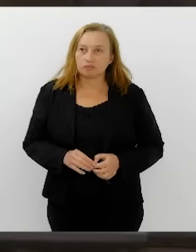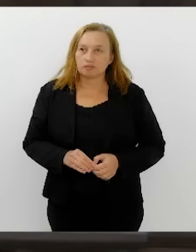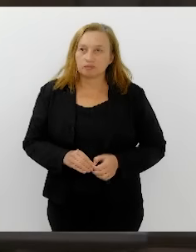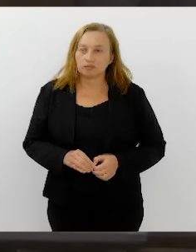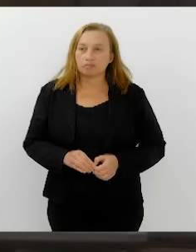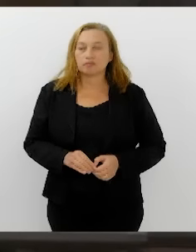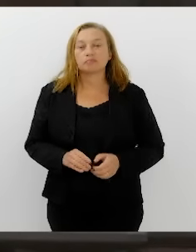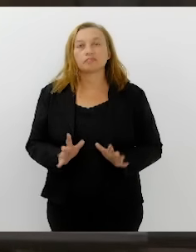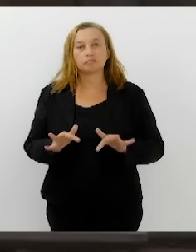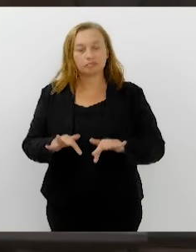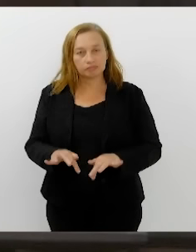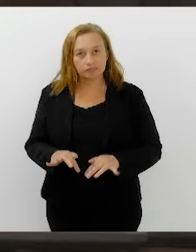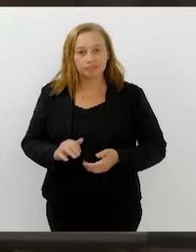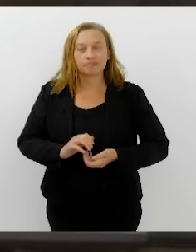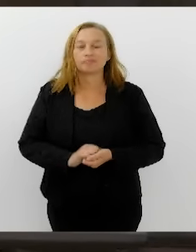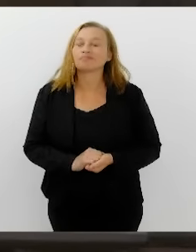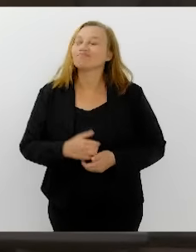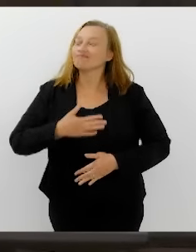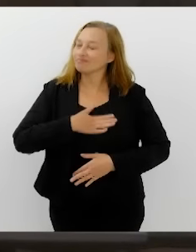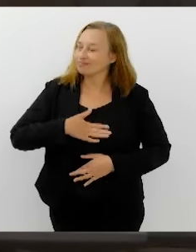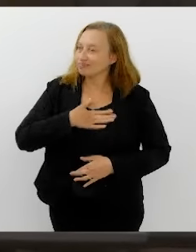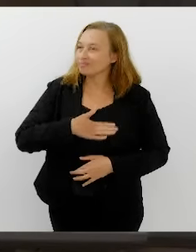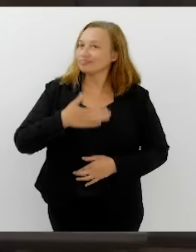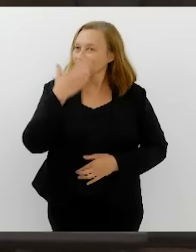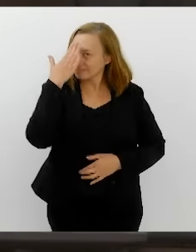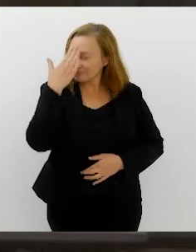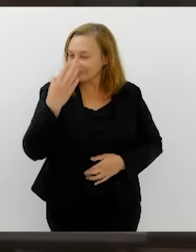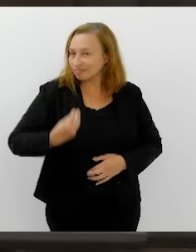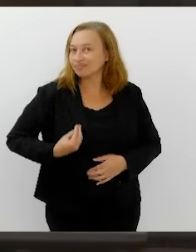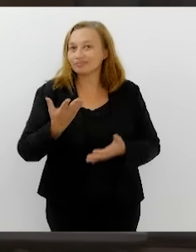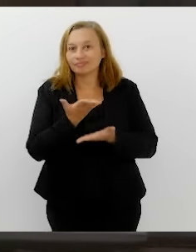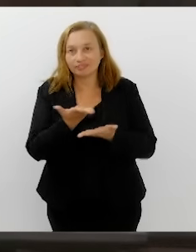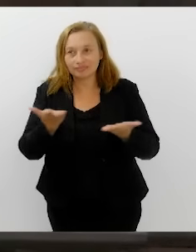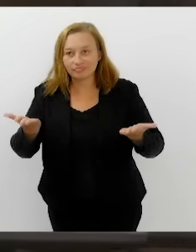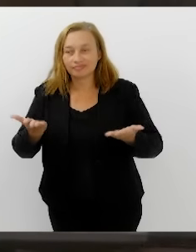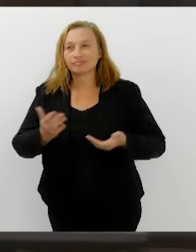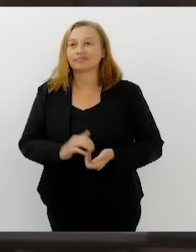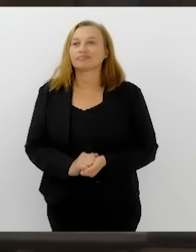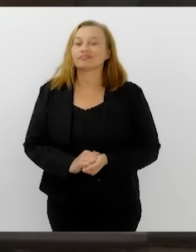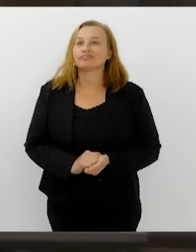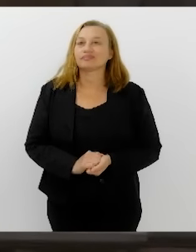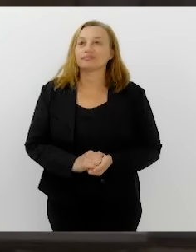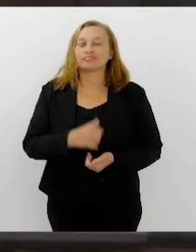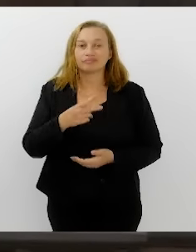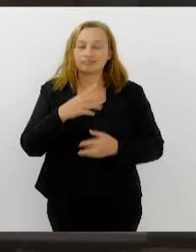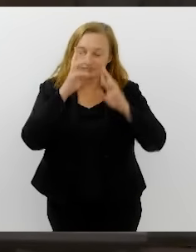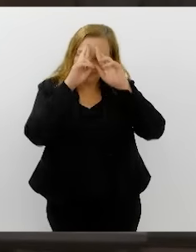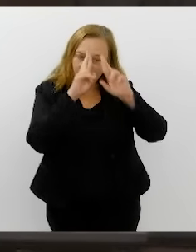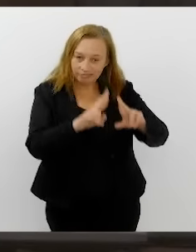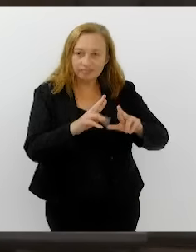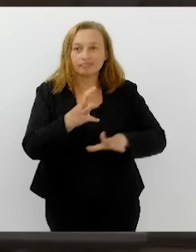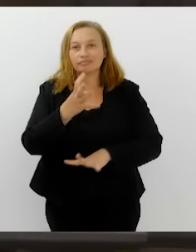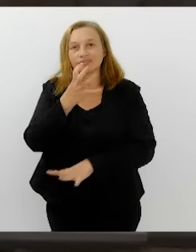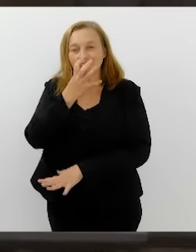Finalizando, então, gostaria de agradecer a presença de todos, reiterar o nosso respeito e